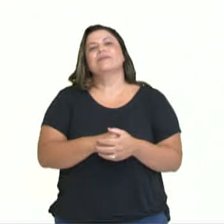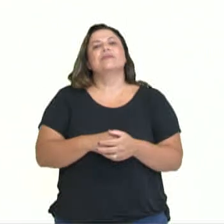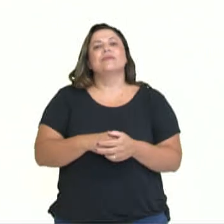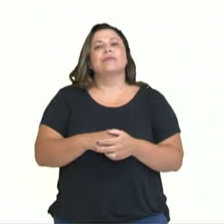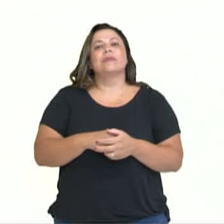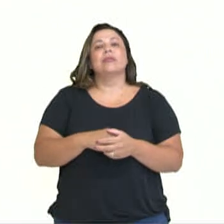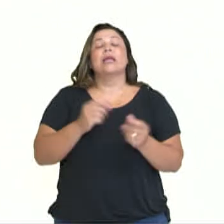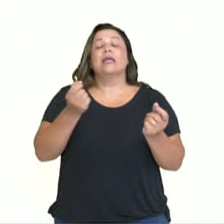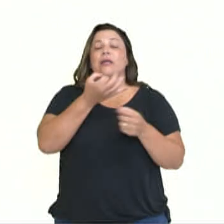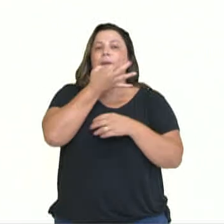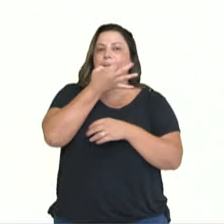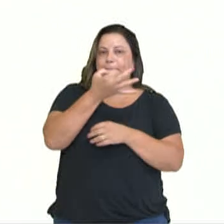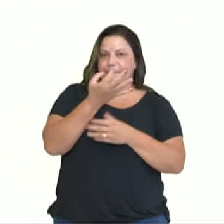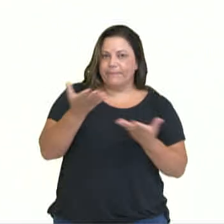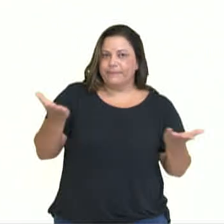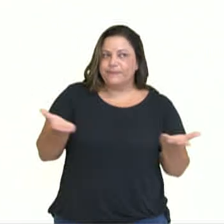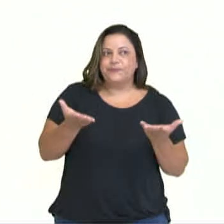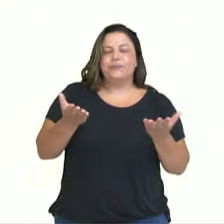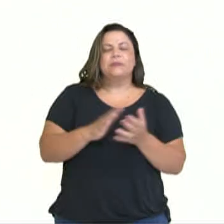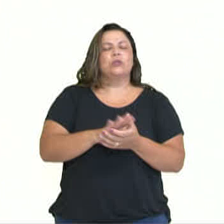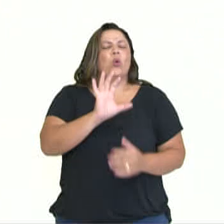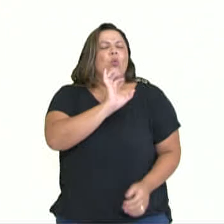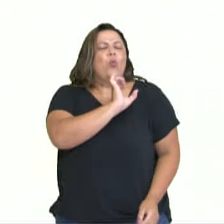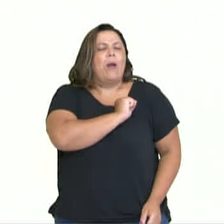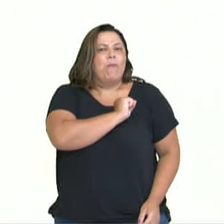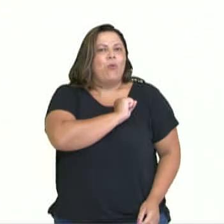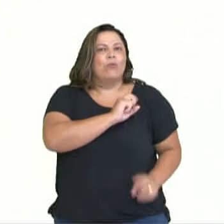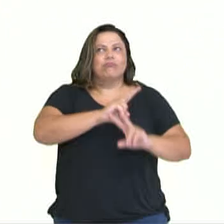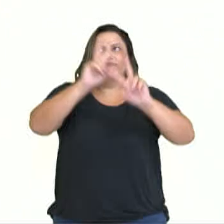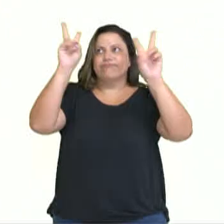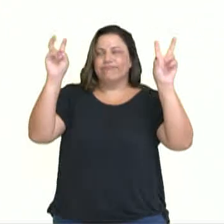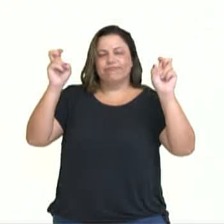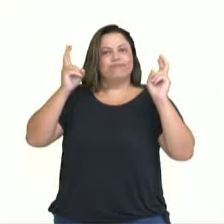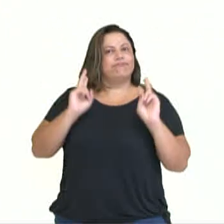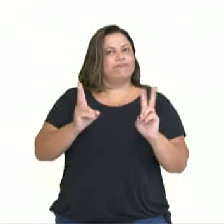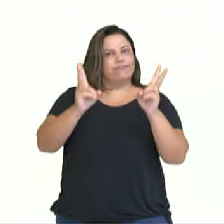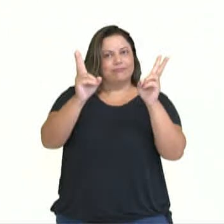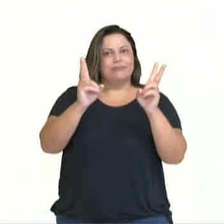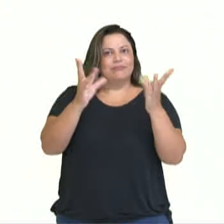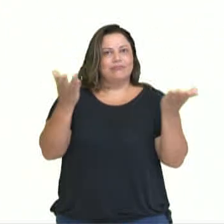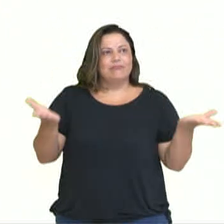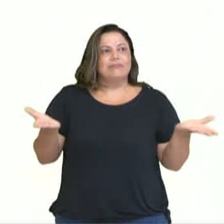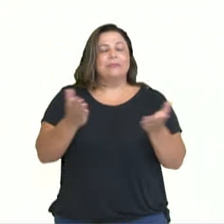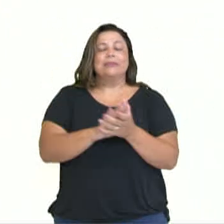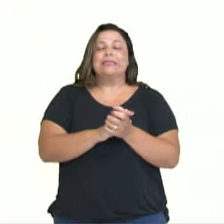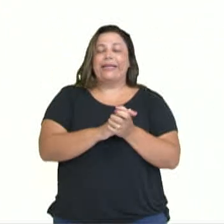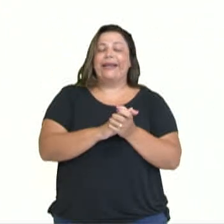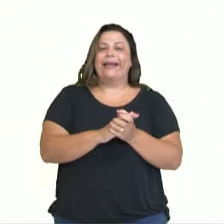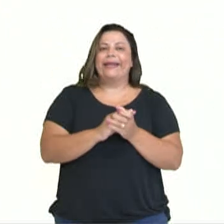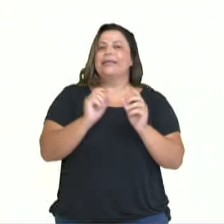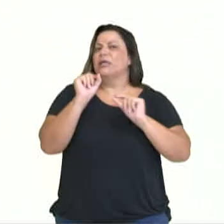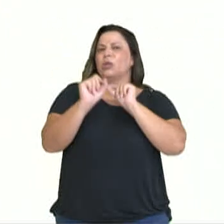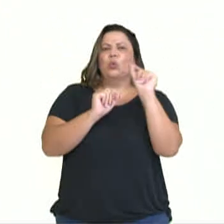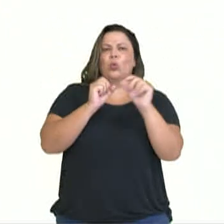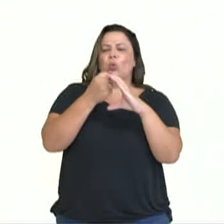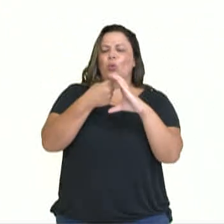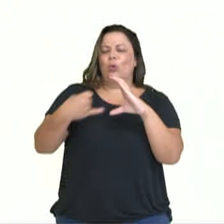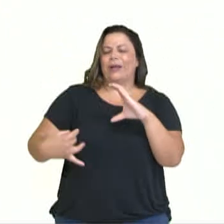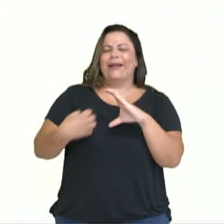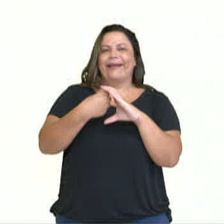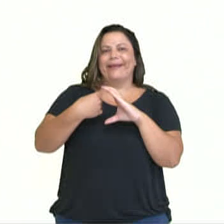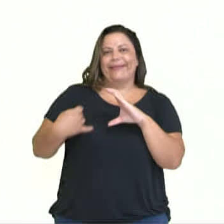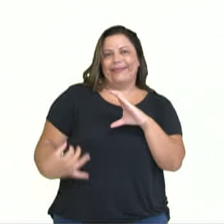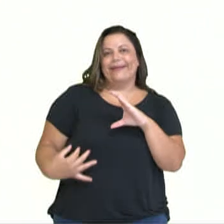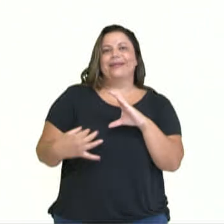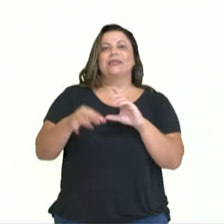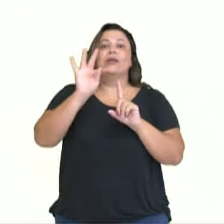A sugestão é, nos sonetos o amor é um tema recorrente, além do formato bem característicos. É um